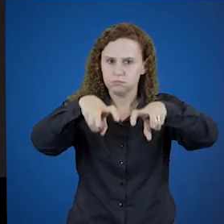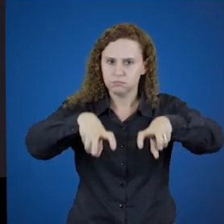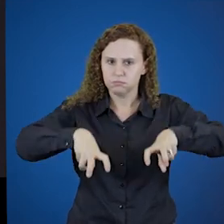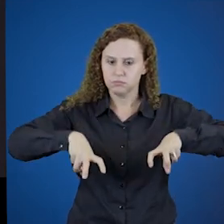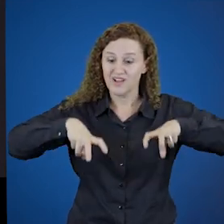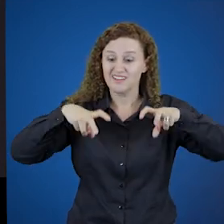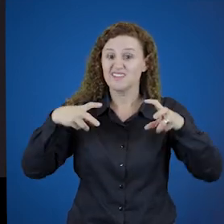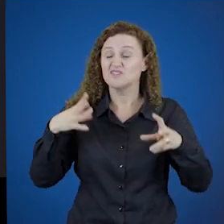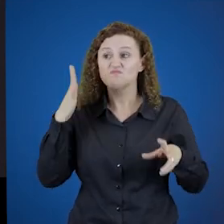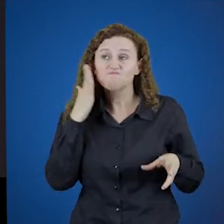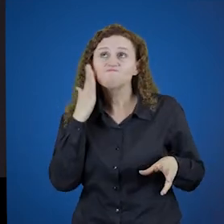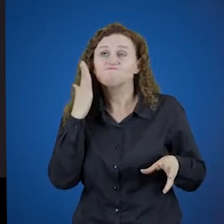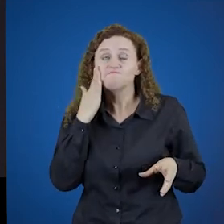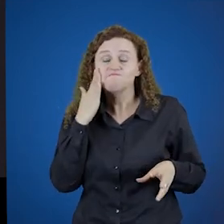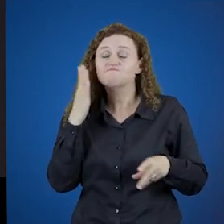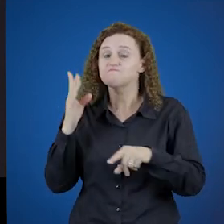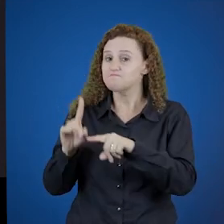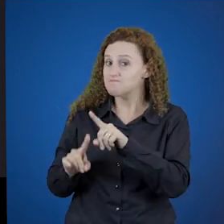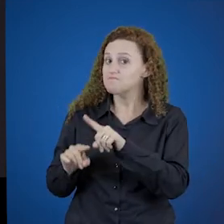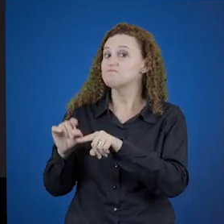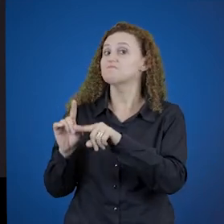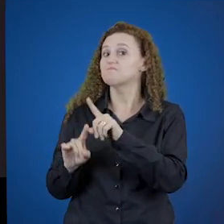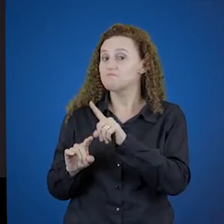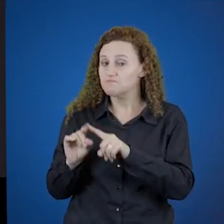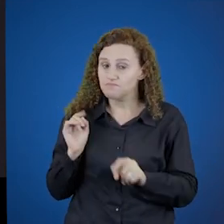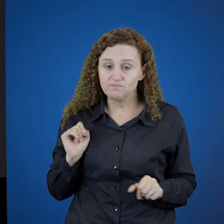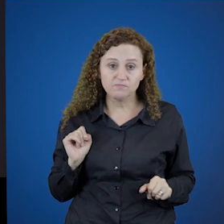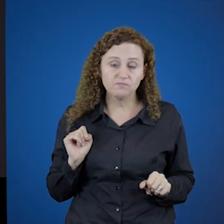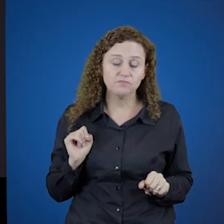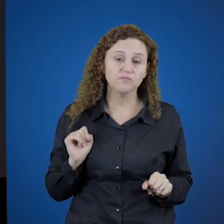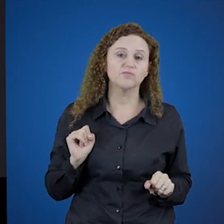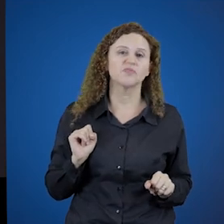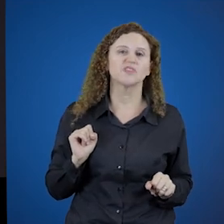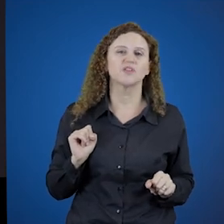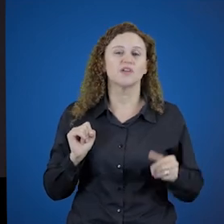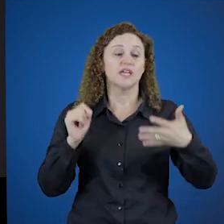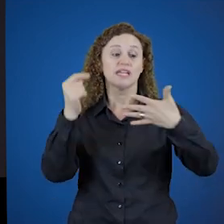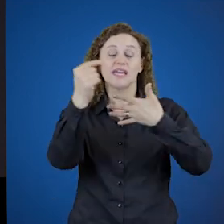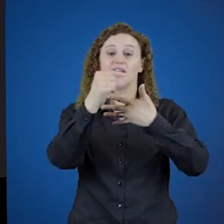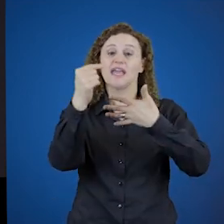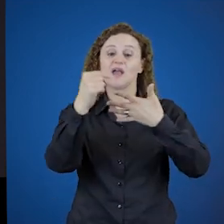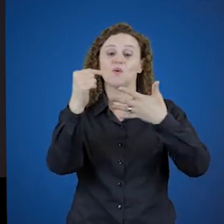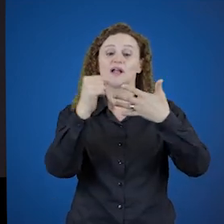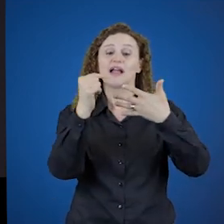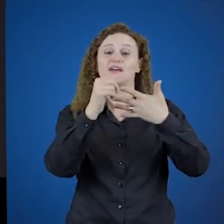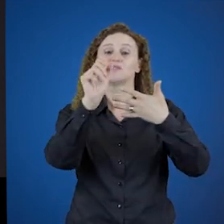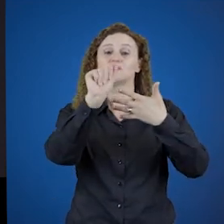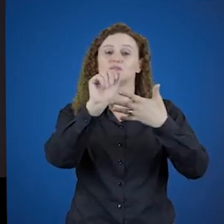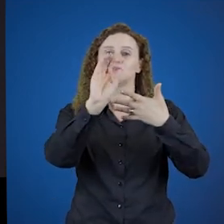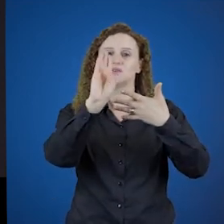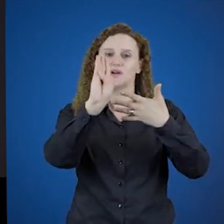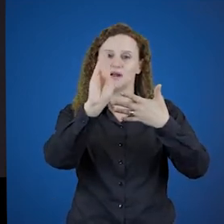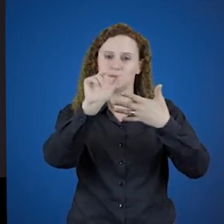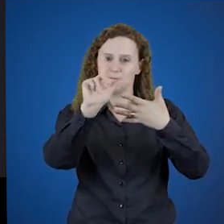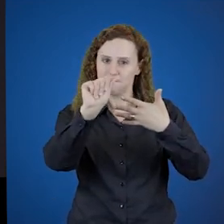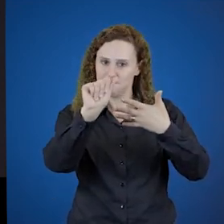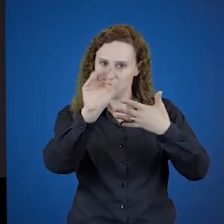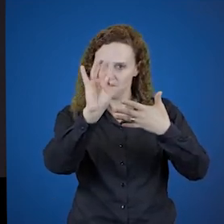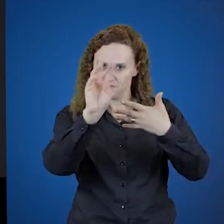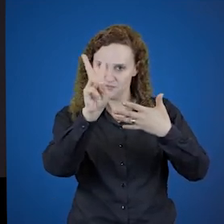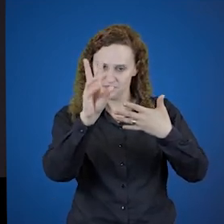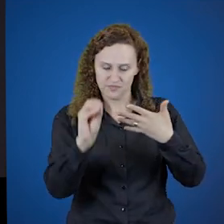adjunto adverbial de instrumento ou de meio que se traduz com o caso ablativo sem a